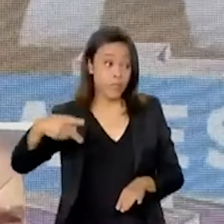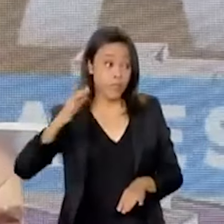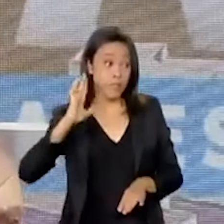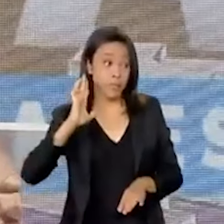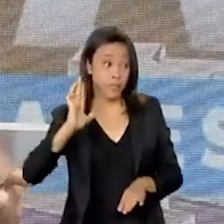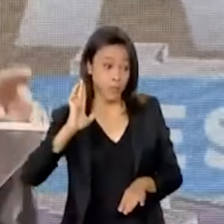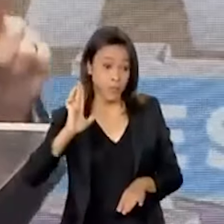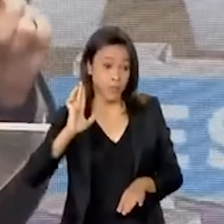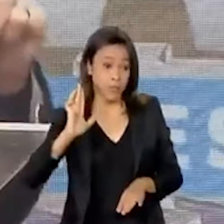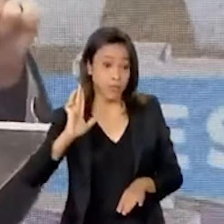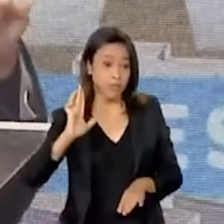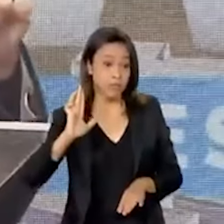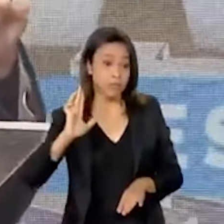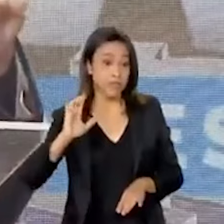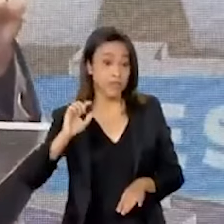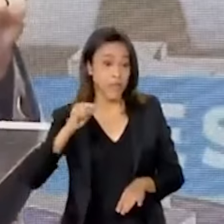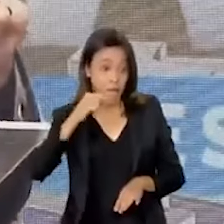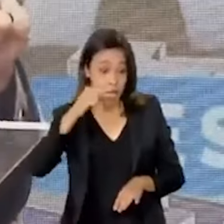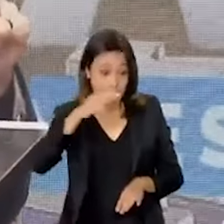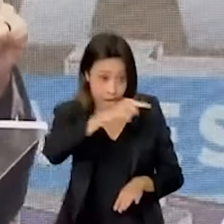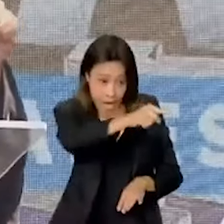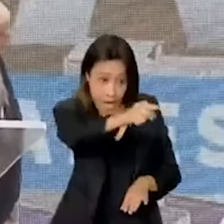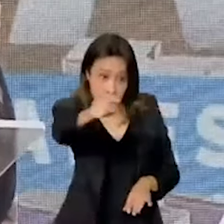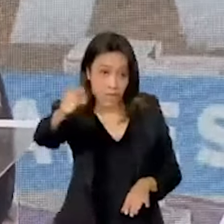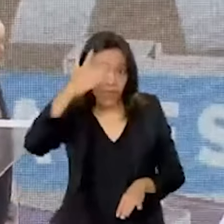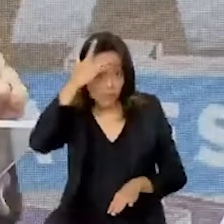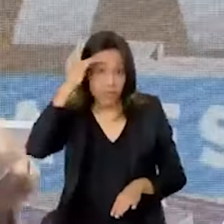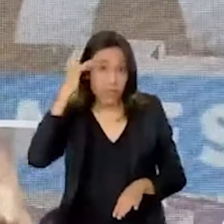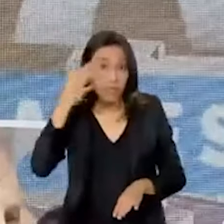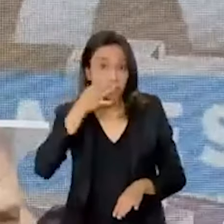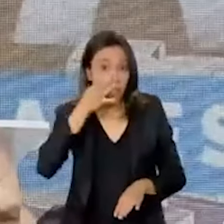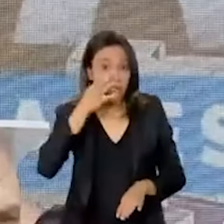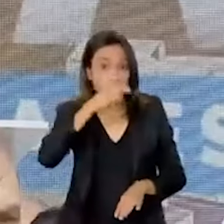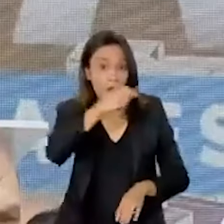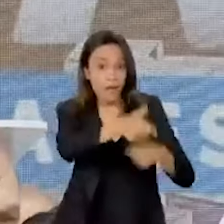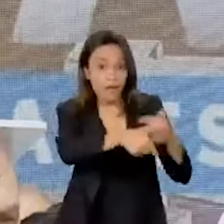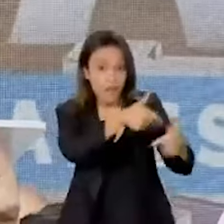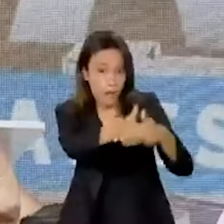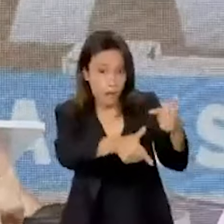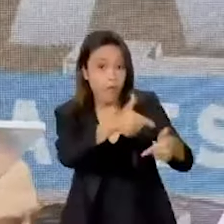vaiar, aqui quem está aqui são trabalhadores e não são craques.